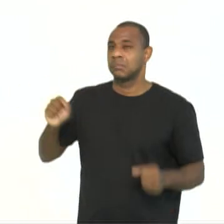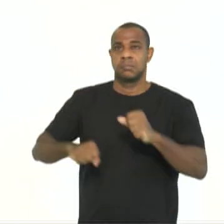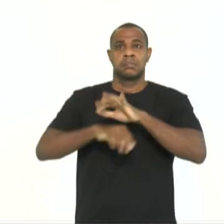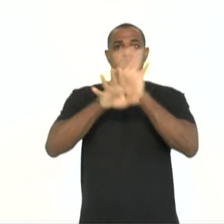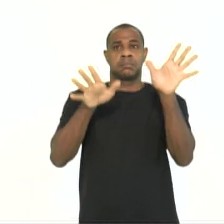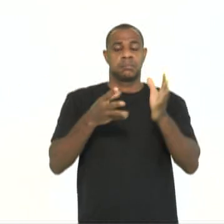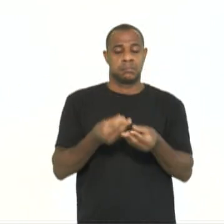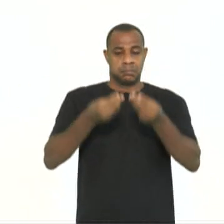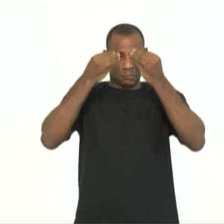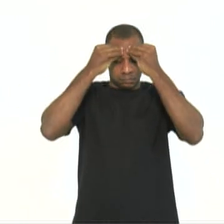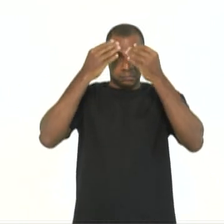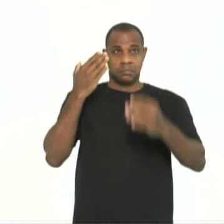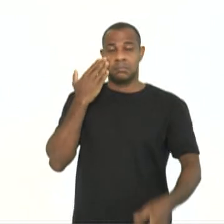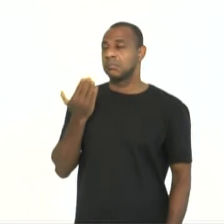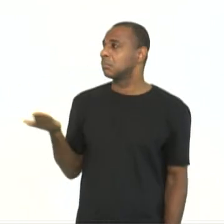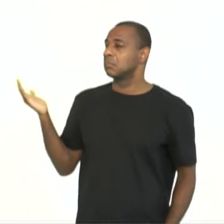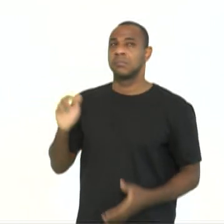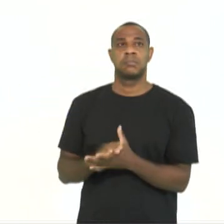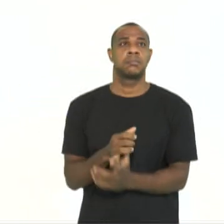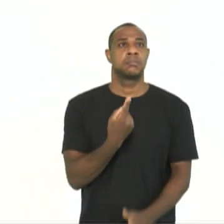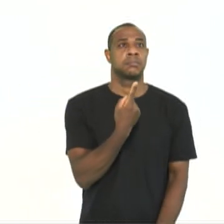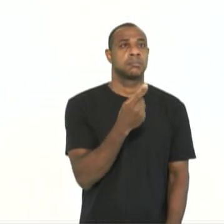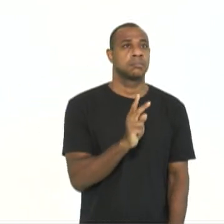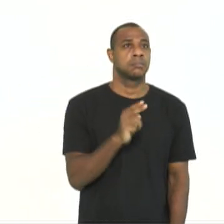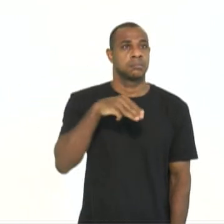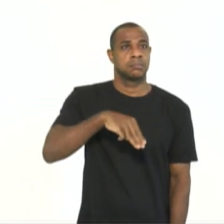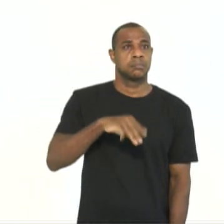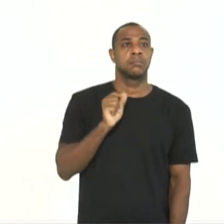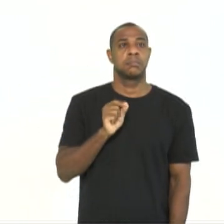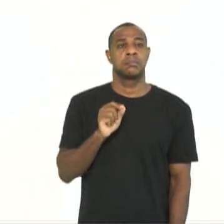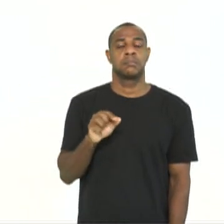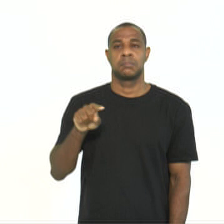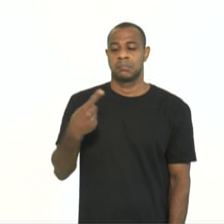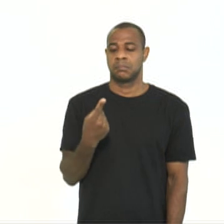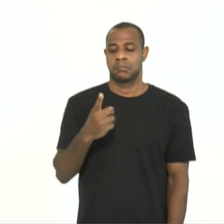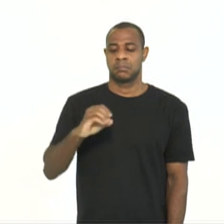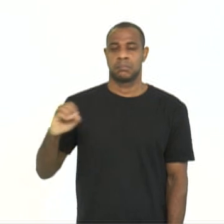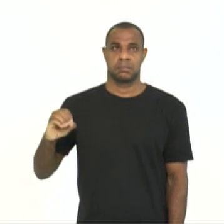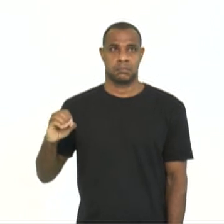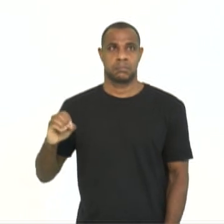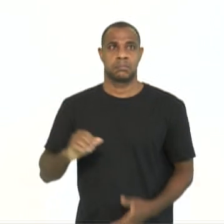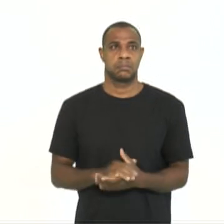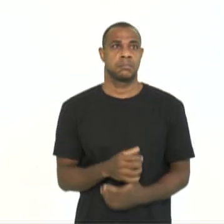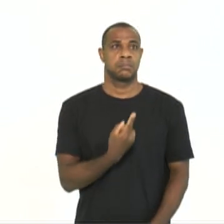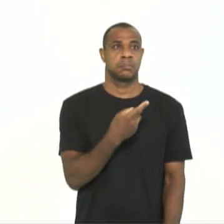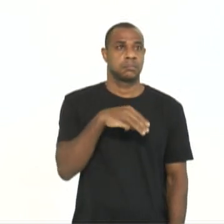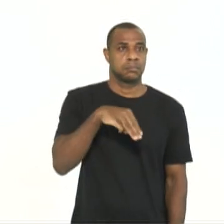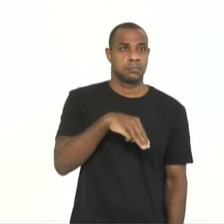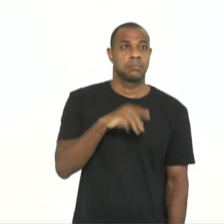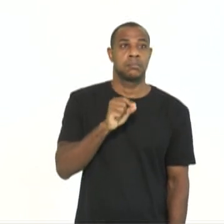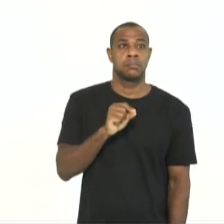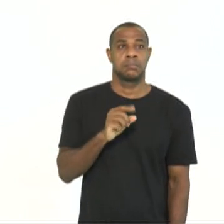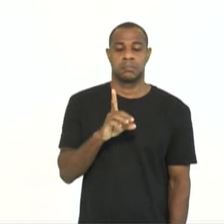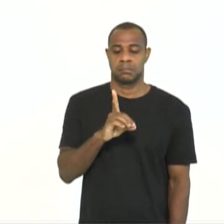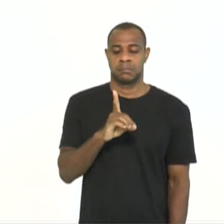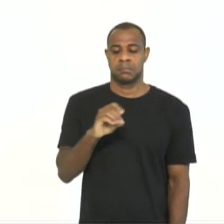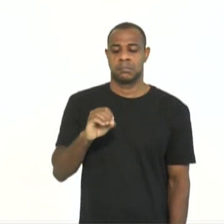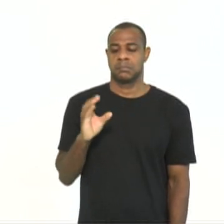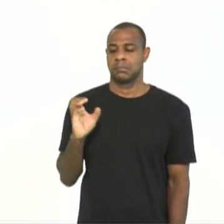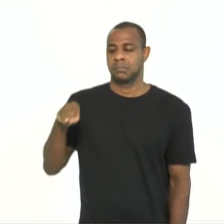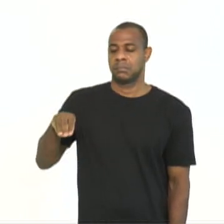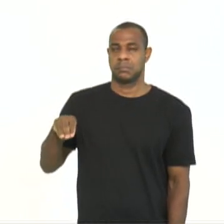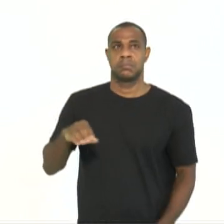nossa mente, que 1 quilômetro corresponde a 1.000 metros, 1 metro corresponde a